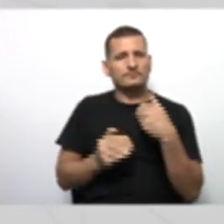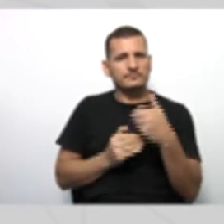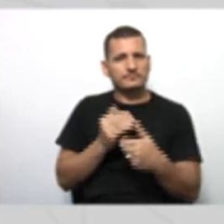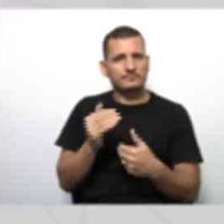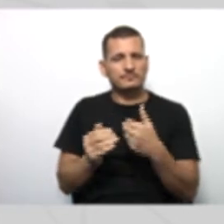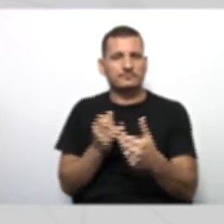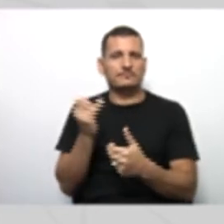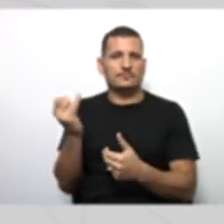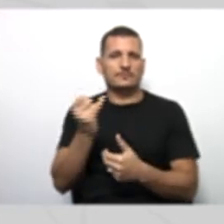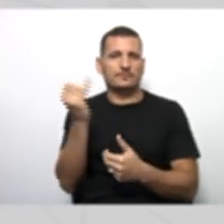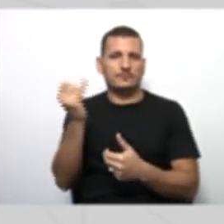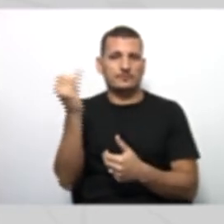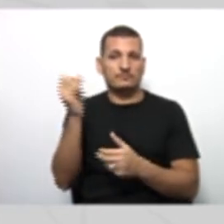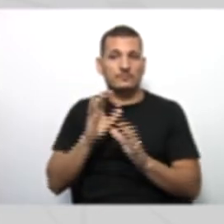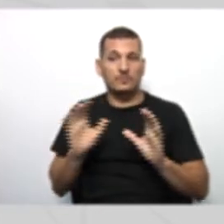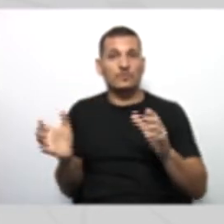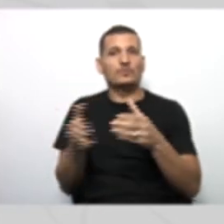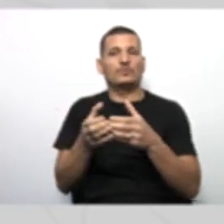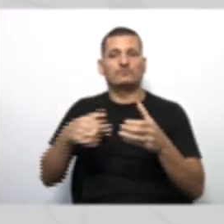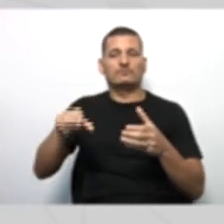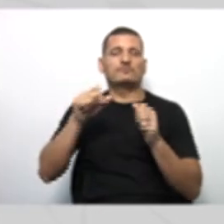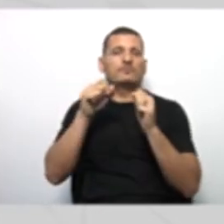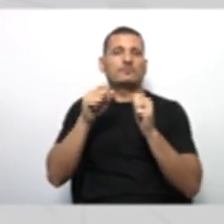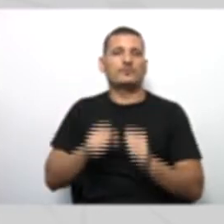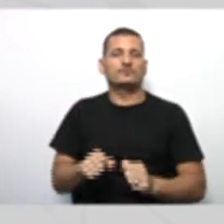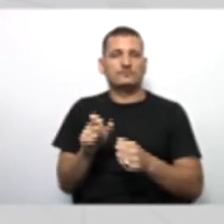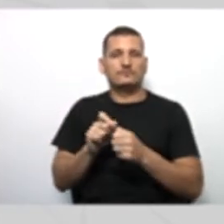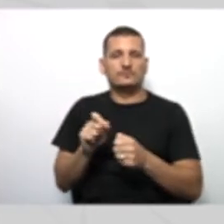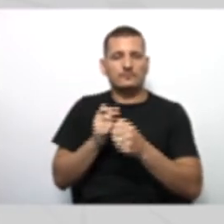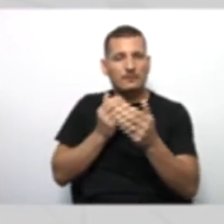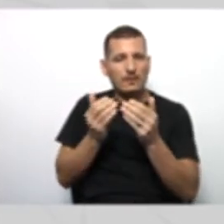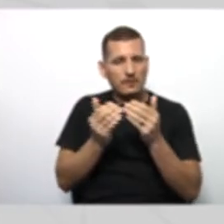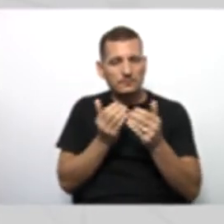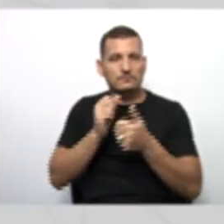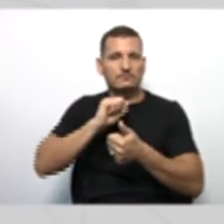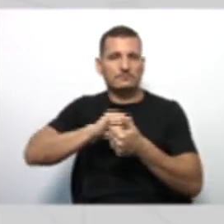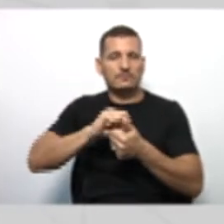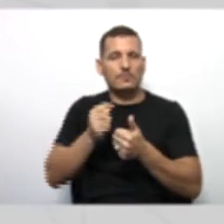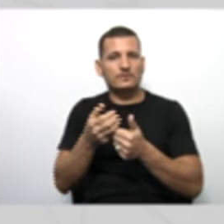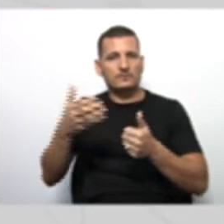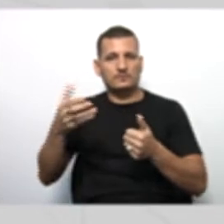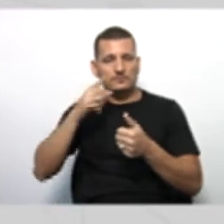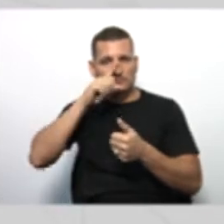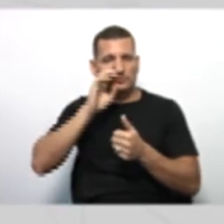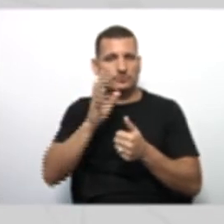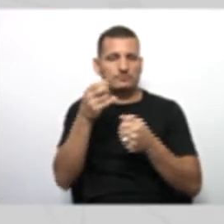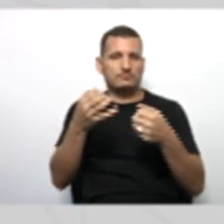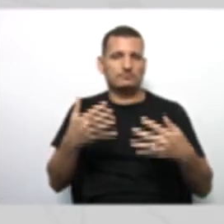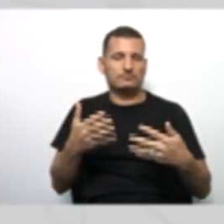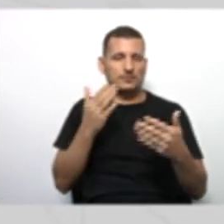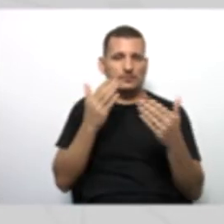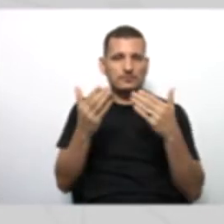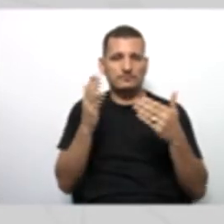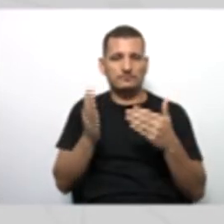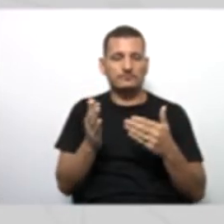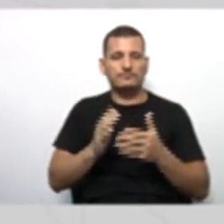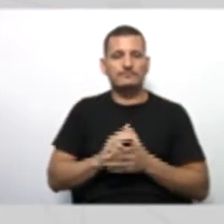documenta suas características. A identificação de riscos é um projeto contínuo a exemplo de quase tudo no